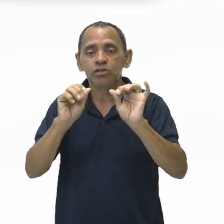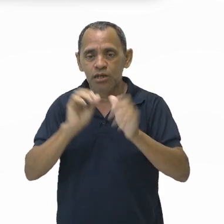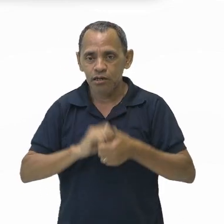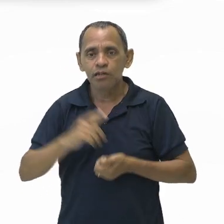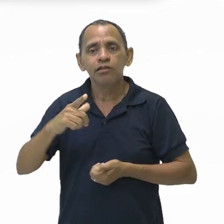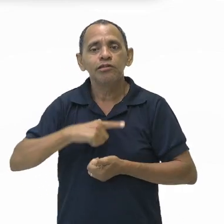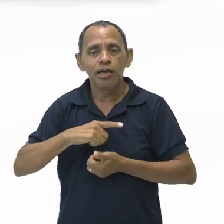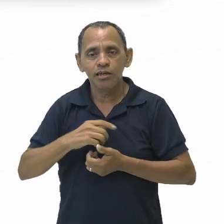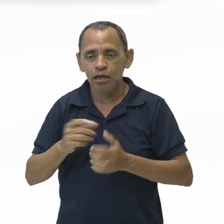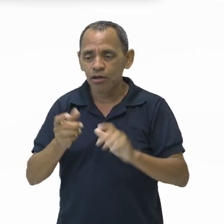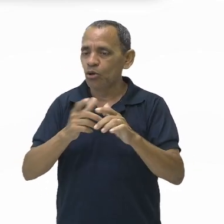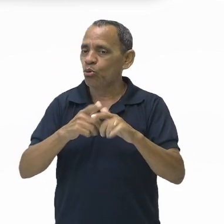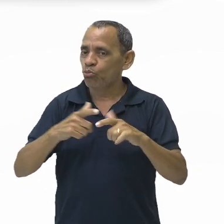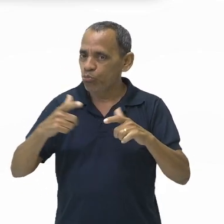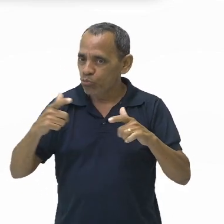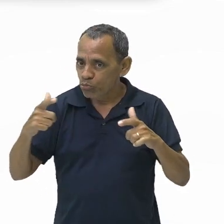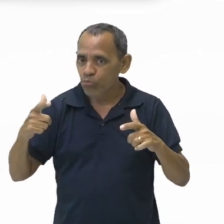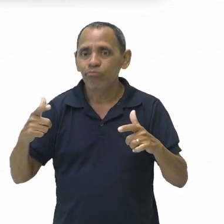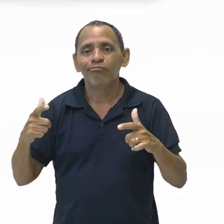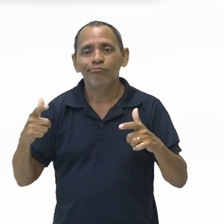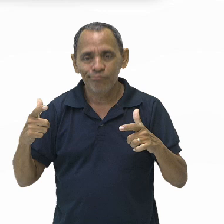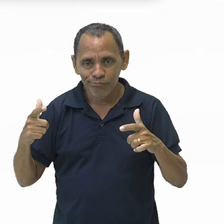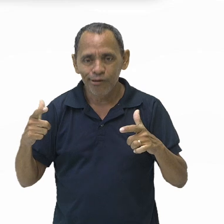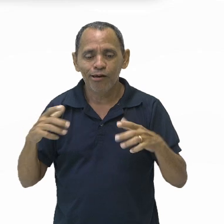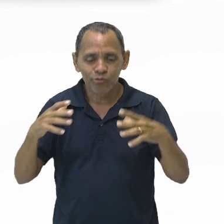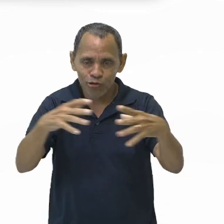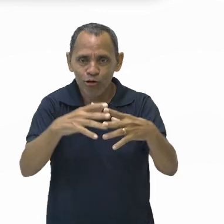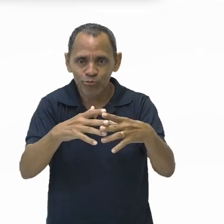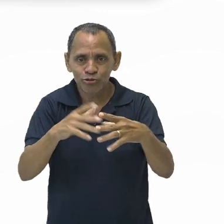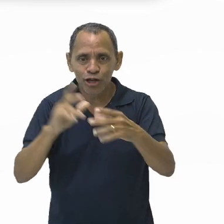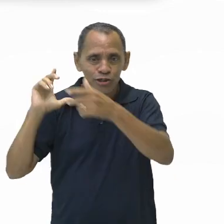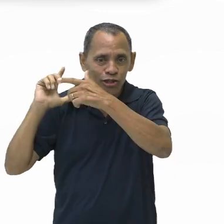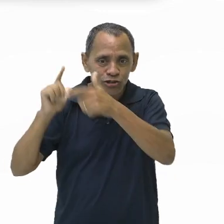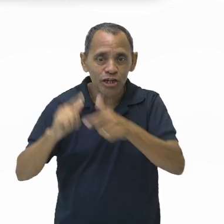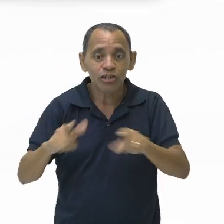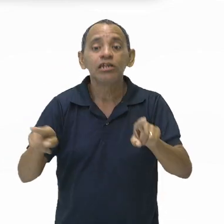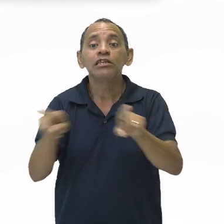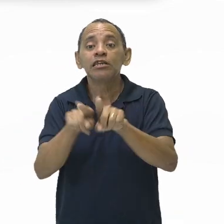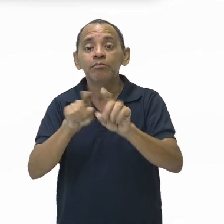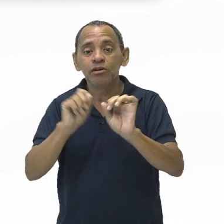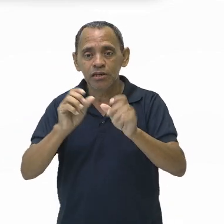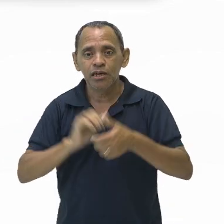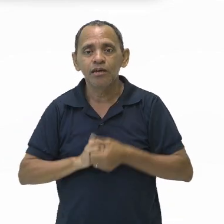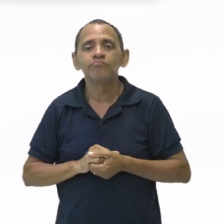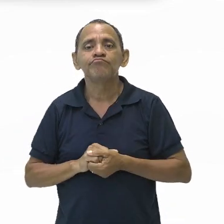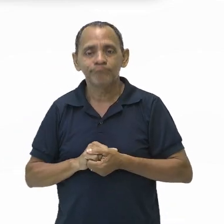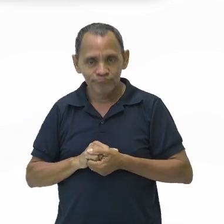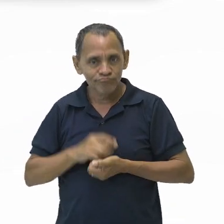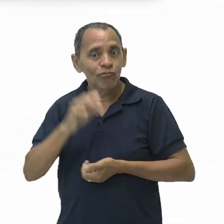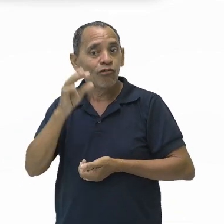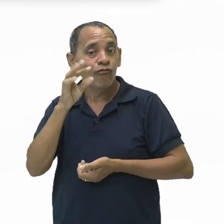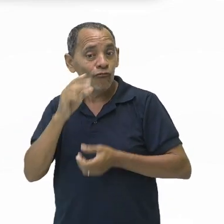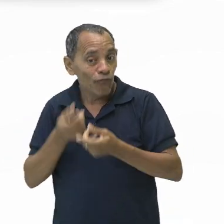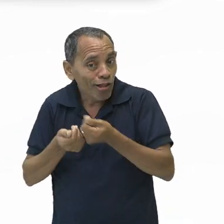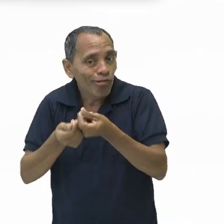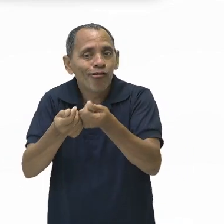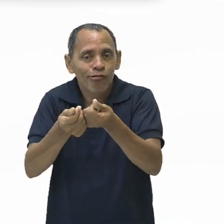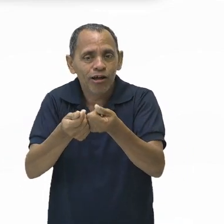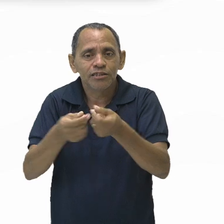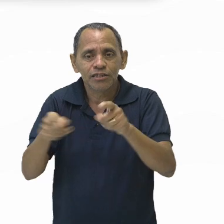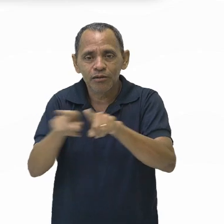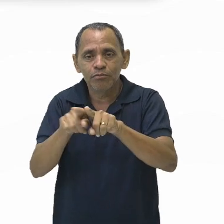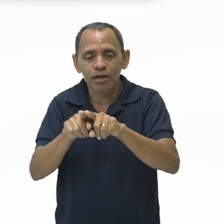certa abundância para as comunidades tradicionais, mas também fonte de renda para o período atual, seja